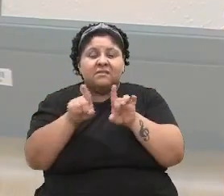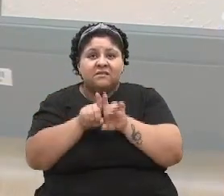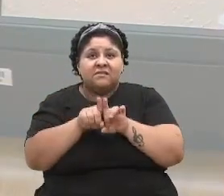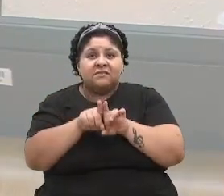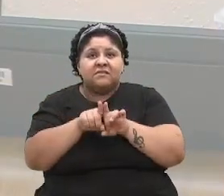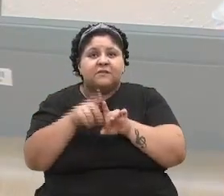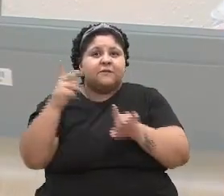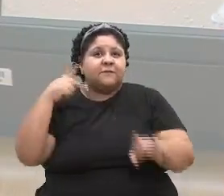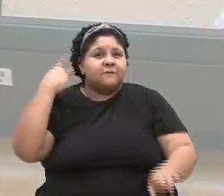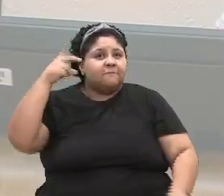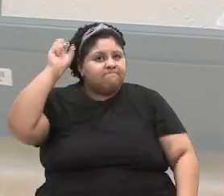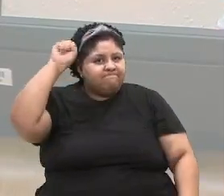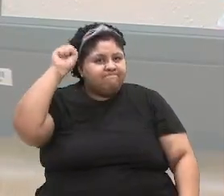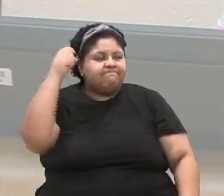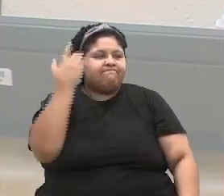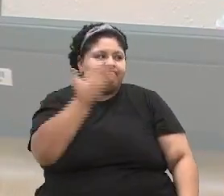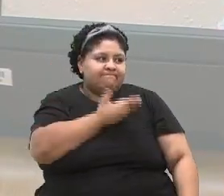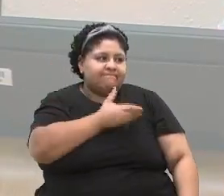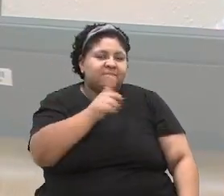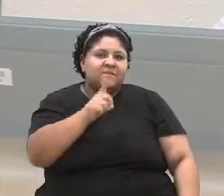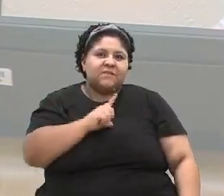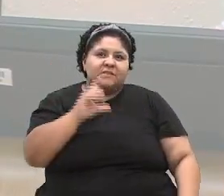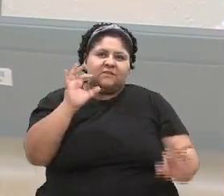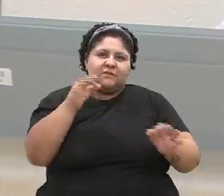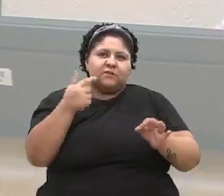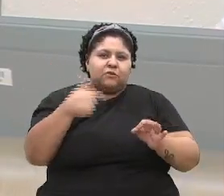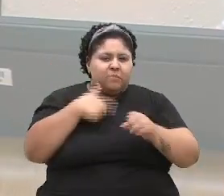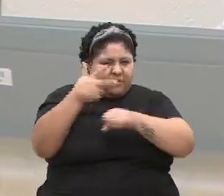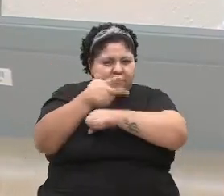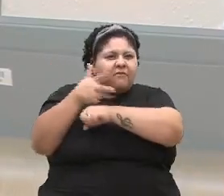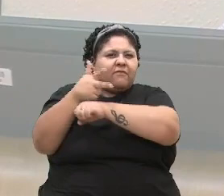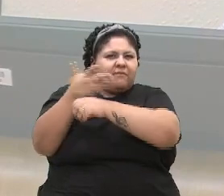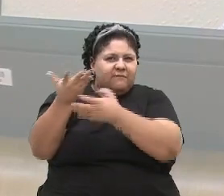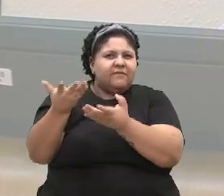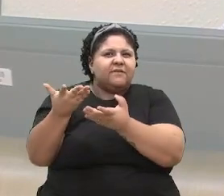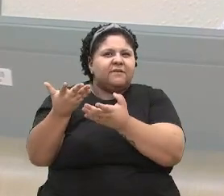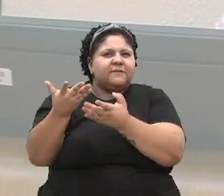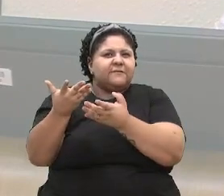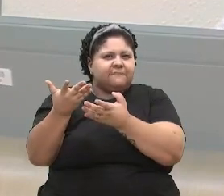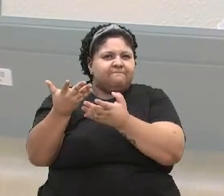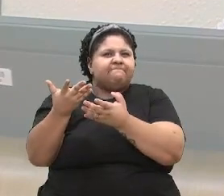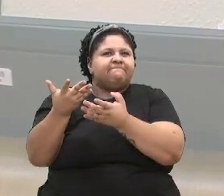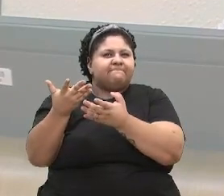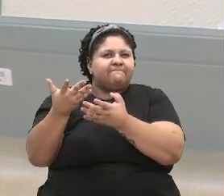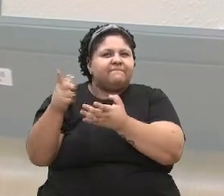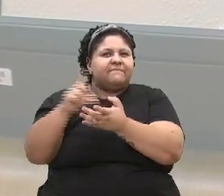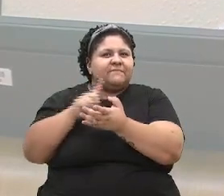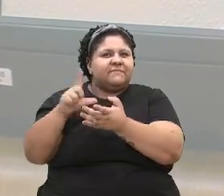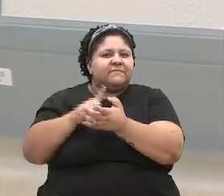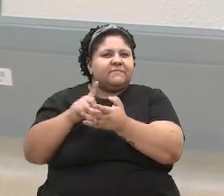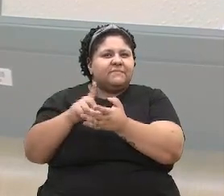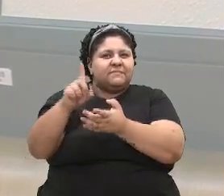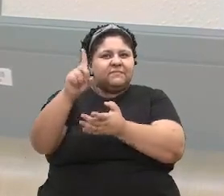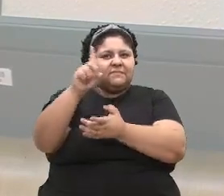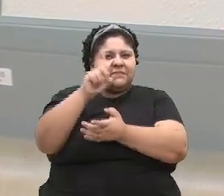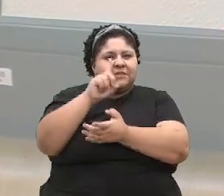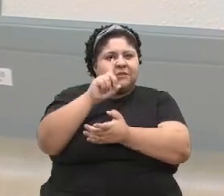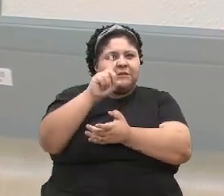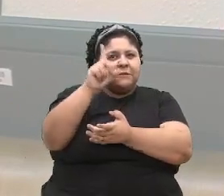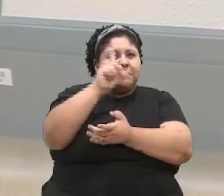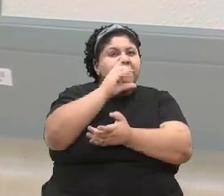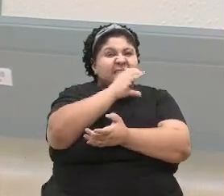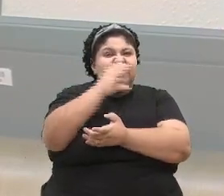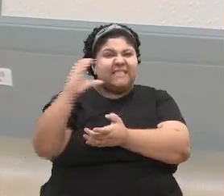vereador Xuxa, tenho certeza que o senhor falou do meu vídeo. Estou machucando bastante, né? Matei até mãe de CC que eu estou machucando, só para te